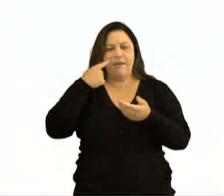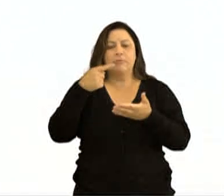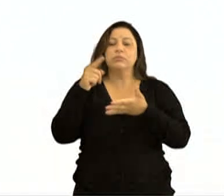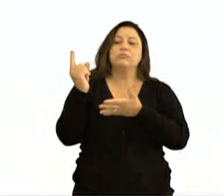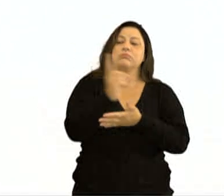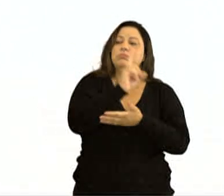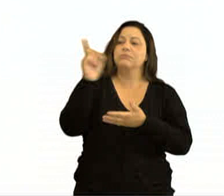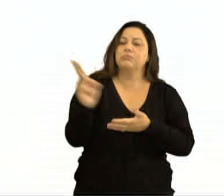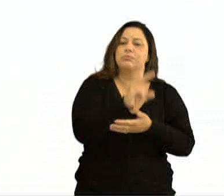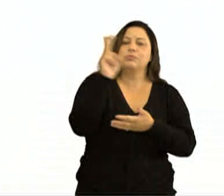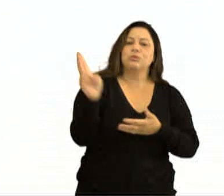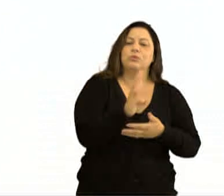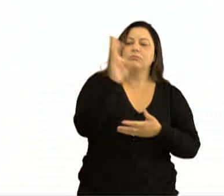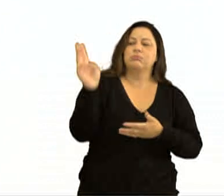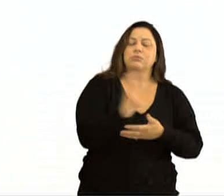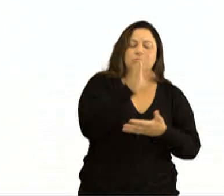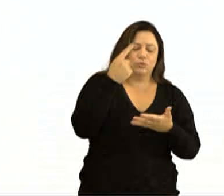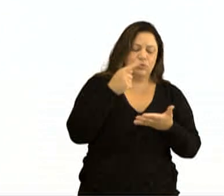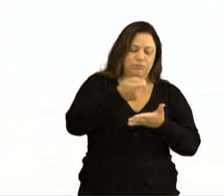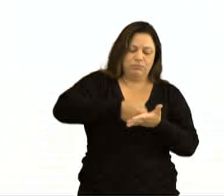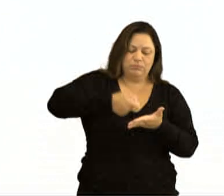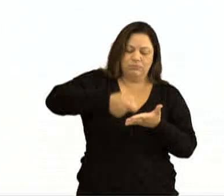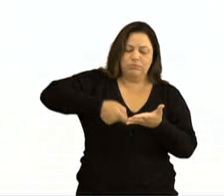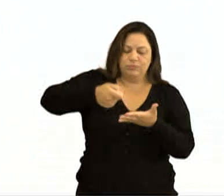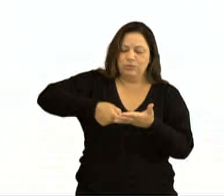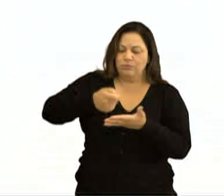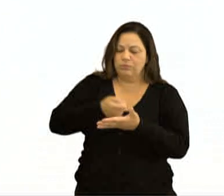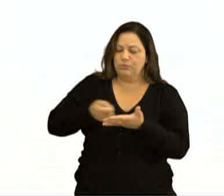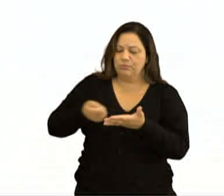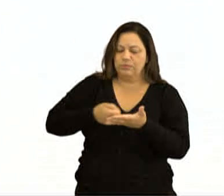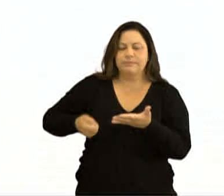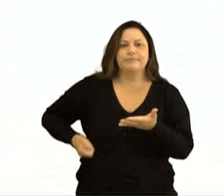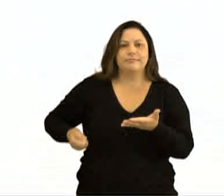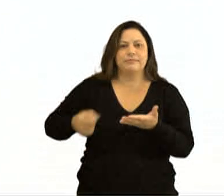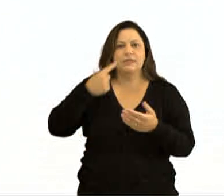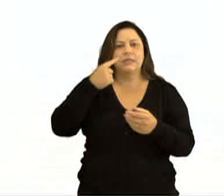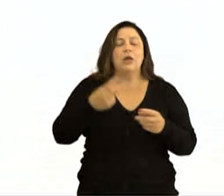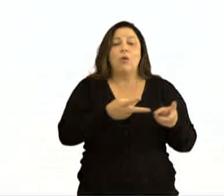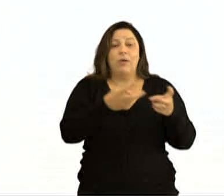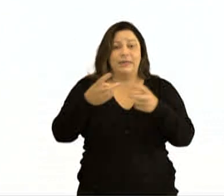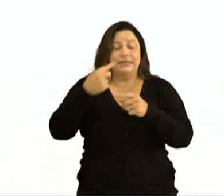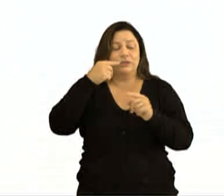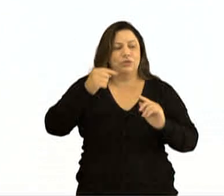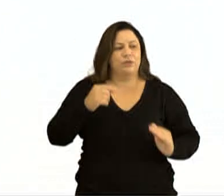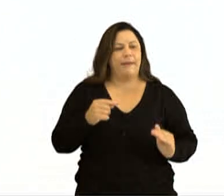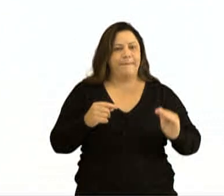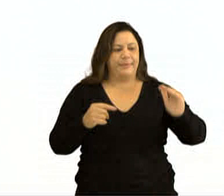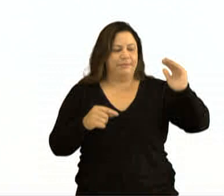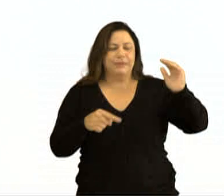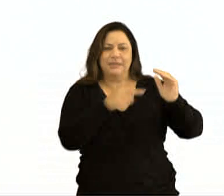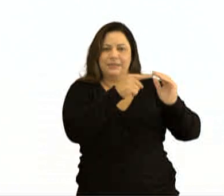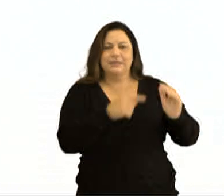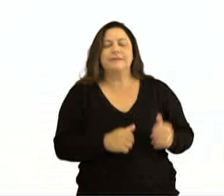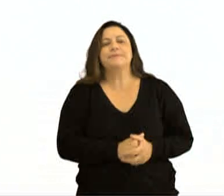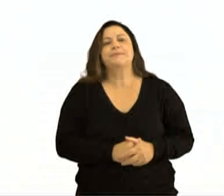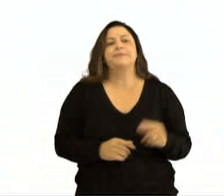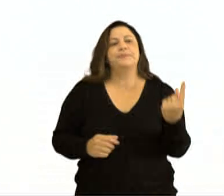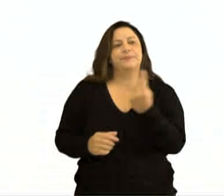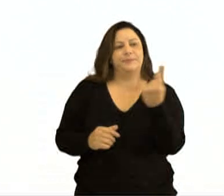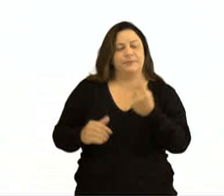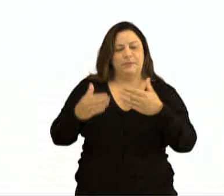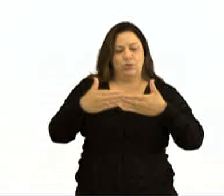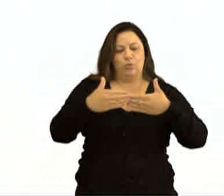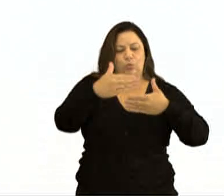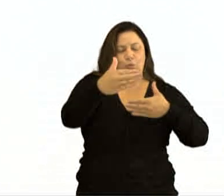os registros assessoristas durante a primeira subida do térreo, de onde partem, e